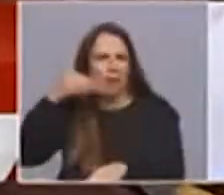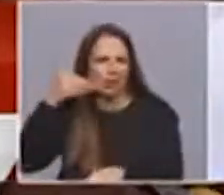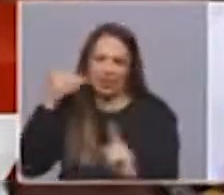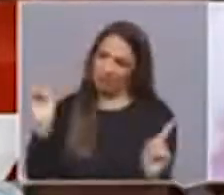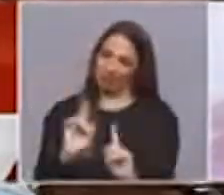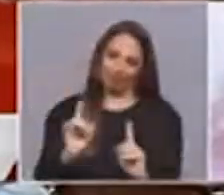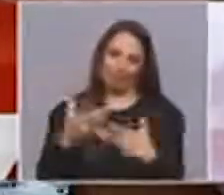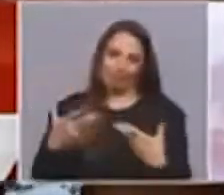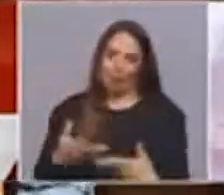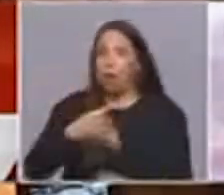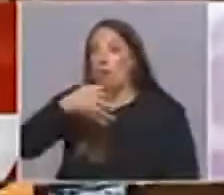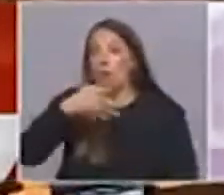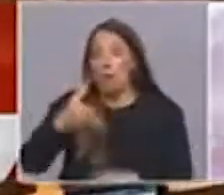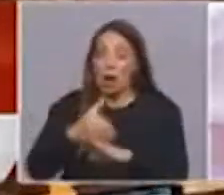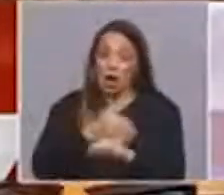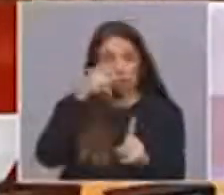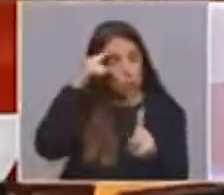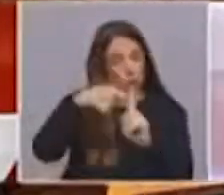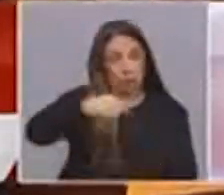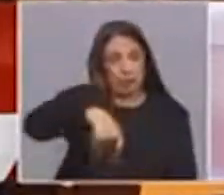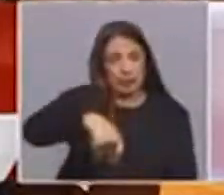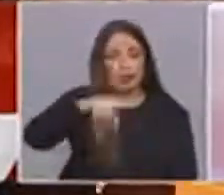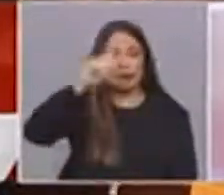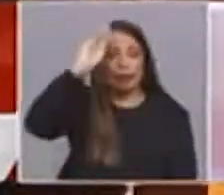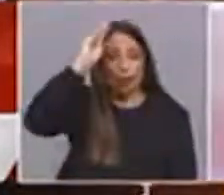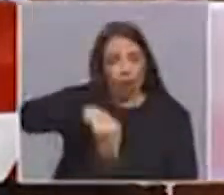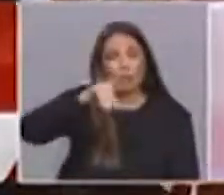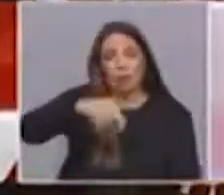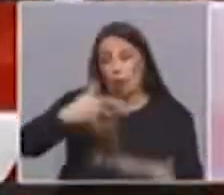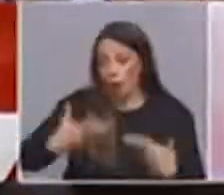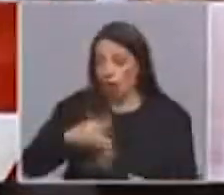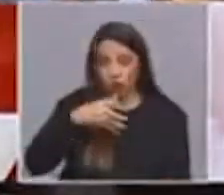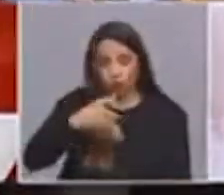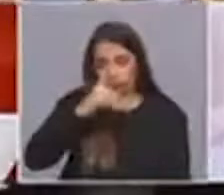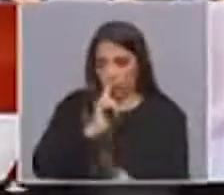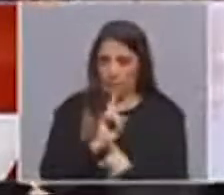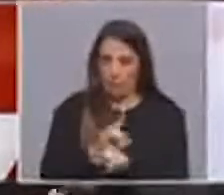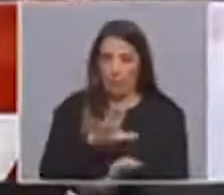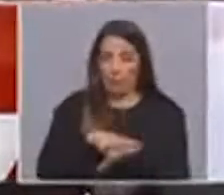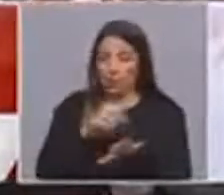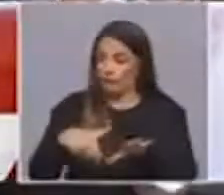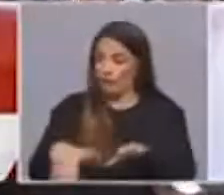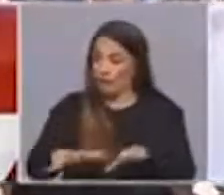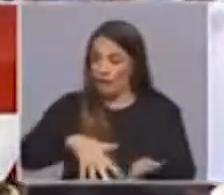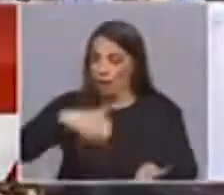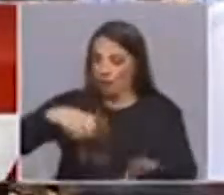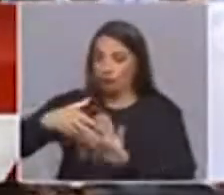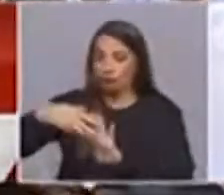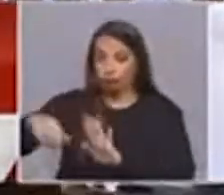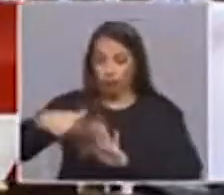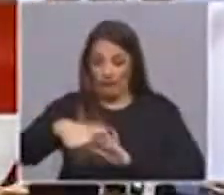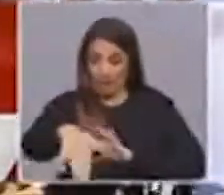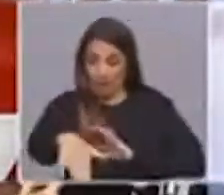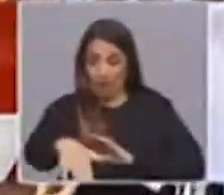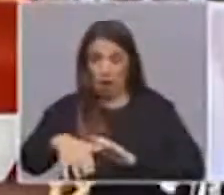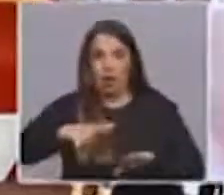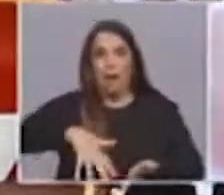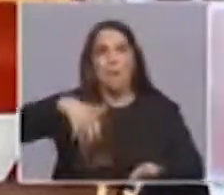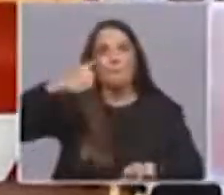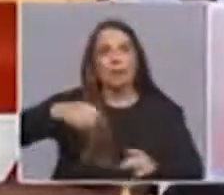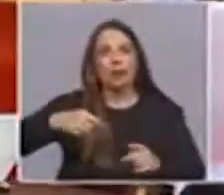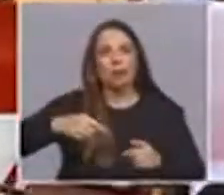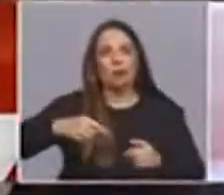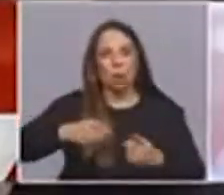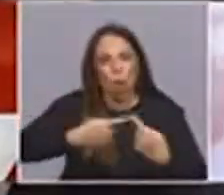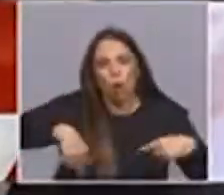República, é isso que temos dito publicamente e é isso que continuamos a dizer. Mesmo com a dissolução à espreita, o Parlamento vai reunir-se por 3 vezes na próxima